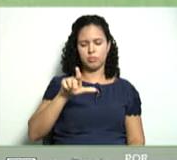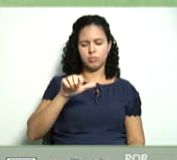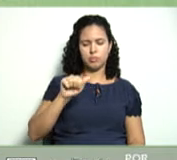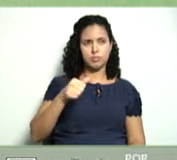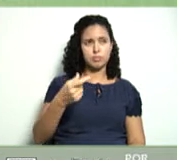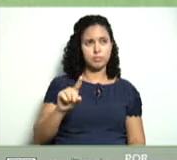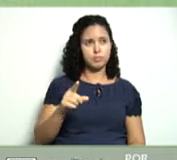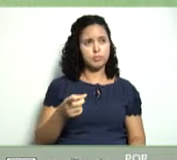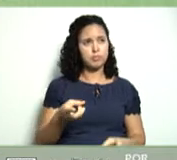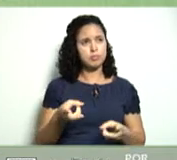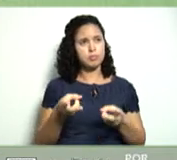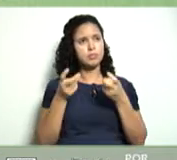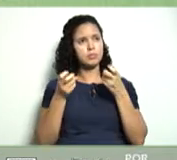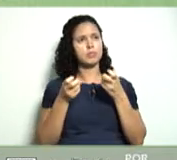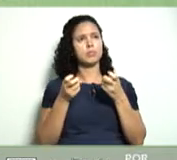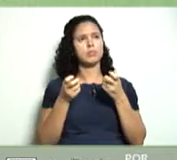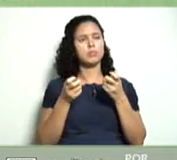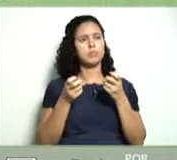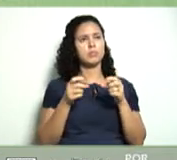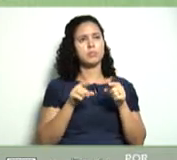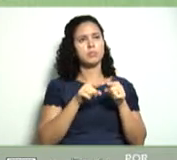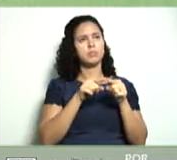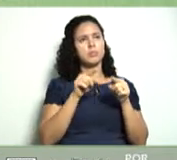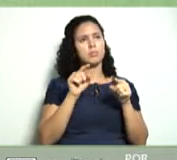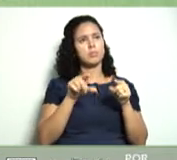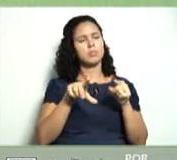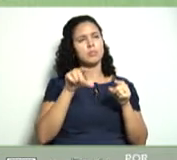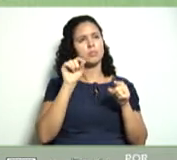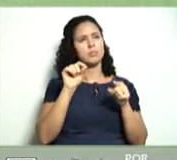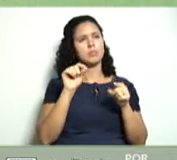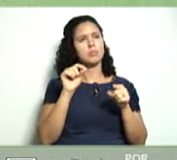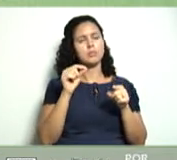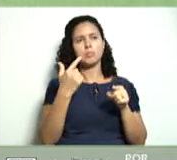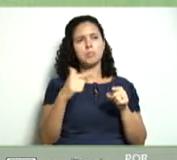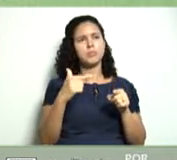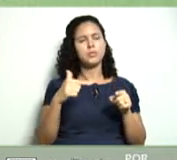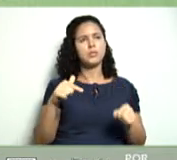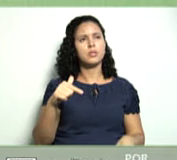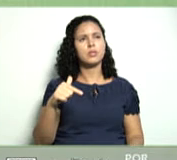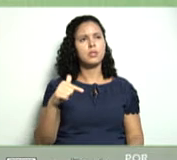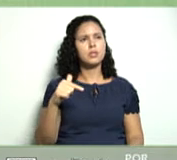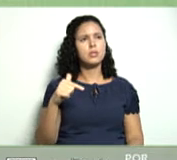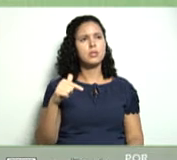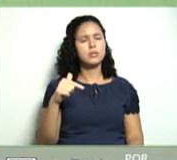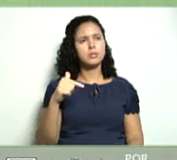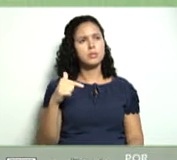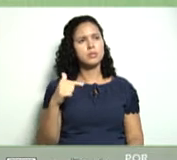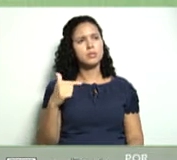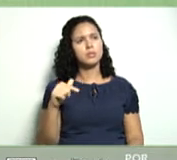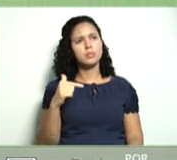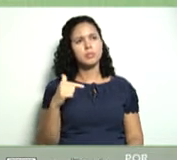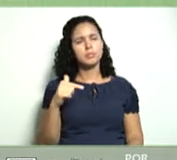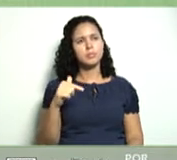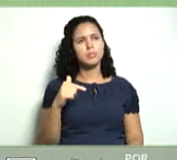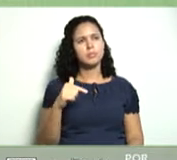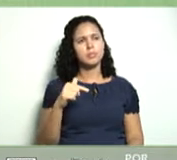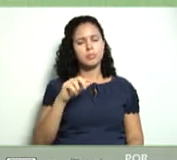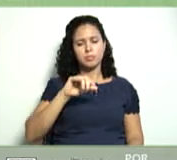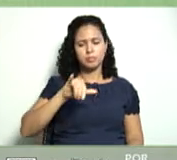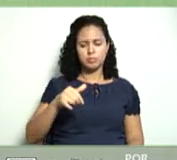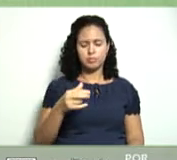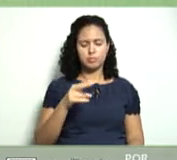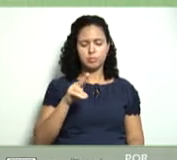o empreendimento aqui ó vocês não vão encontrar você não vai encontrar hoje